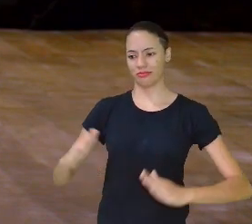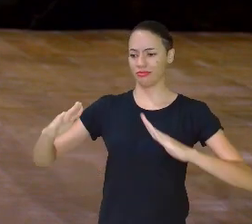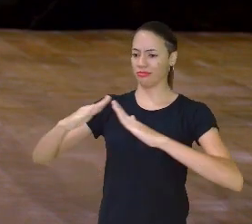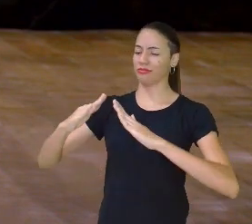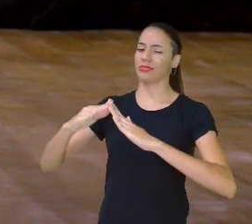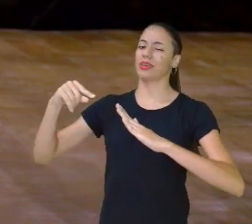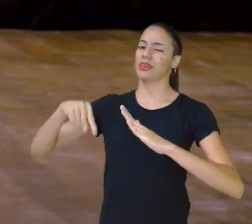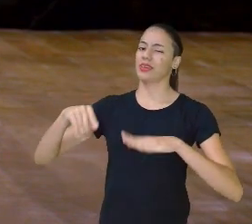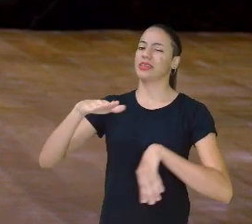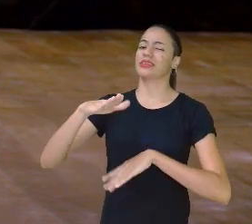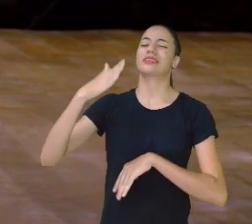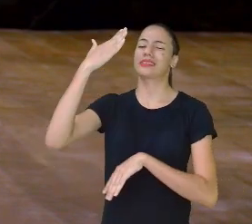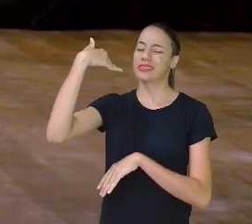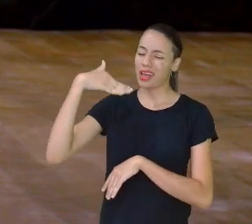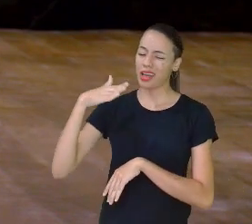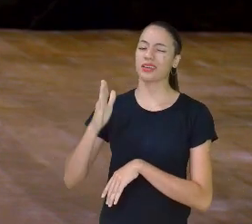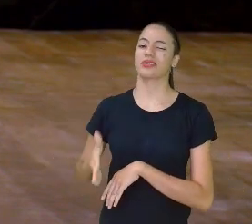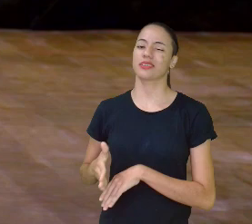já sabe muita